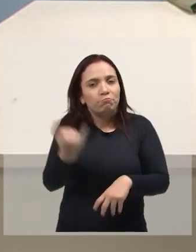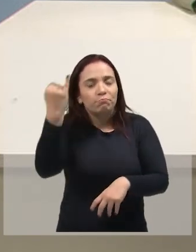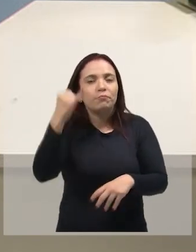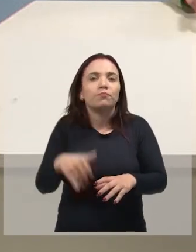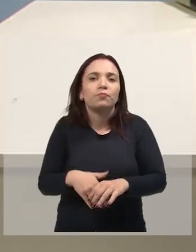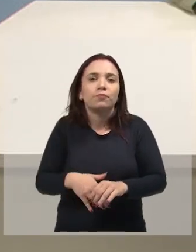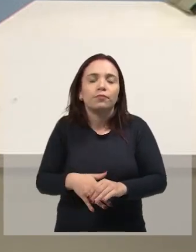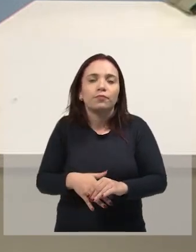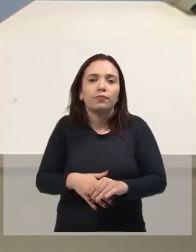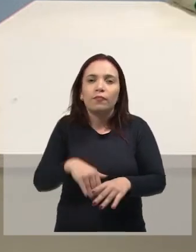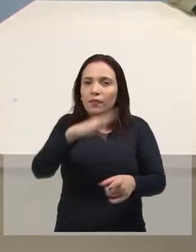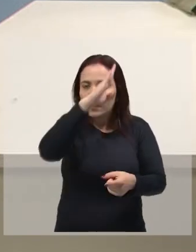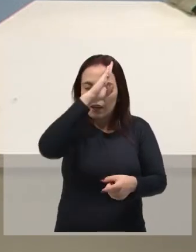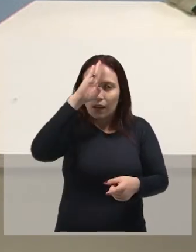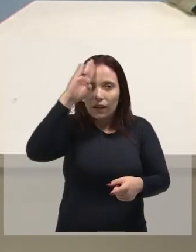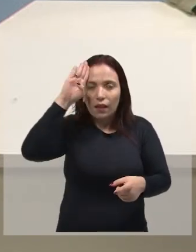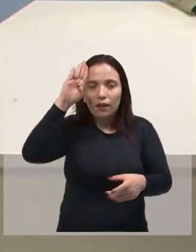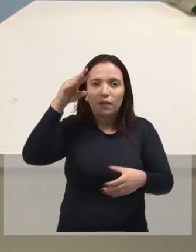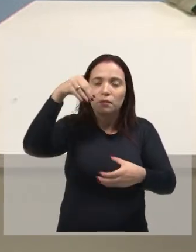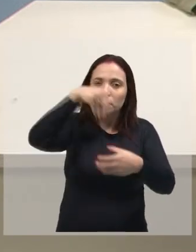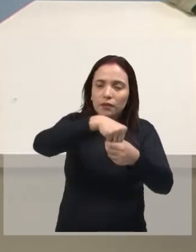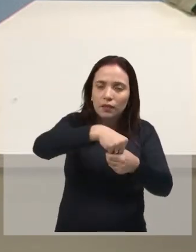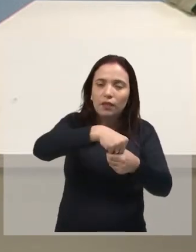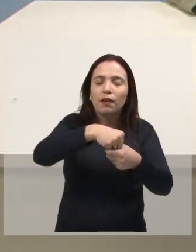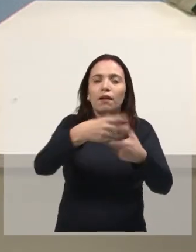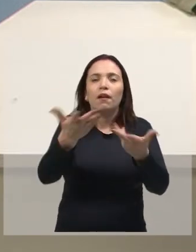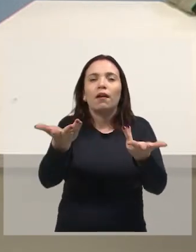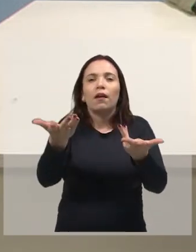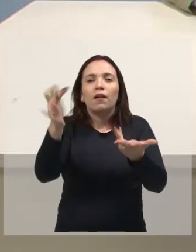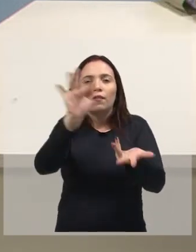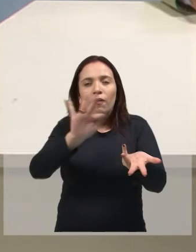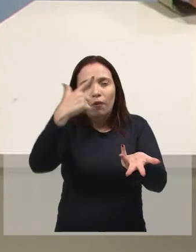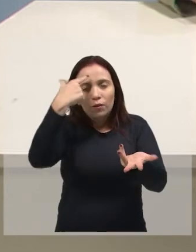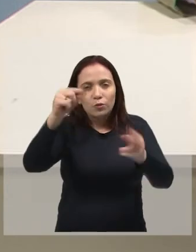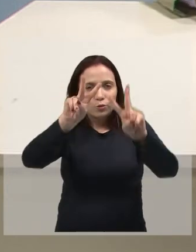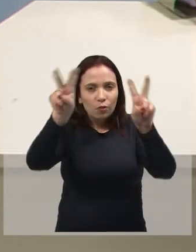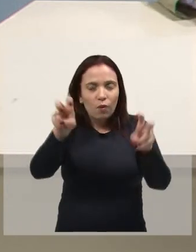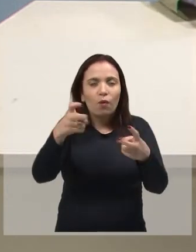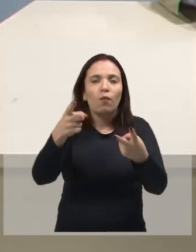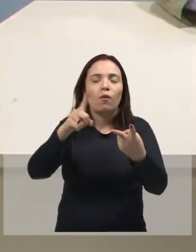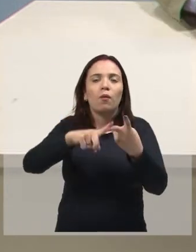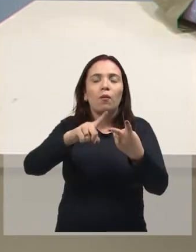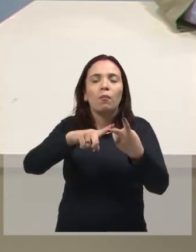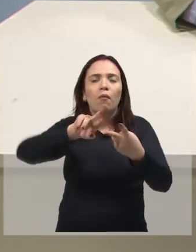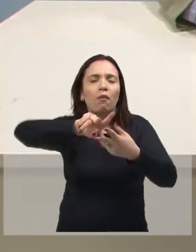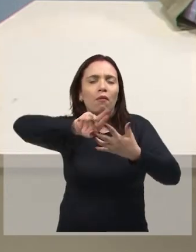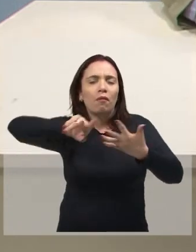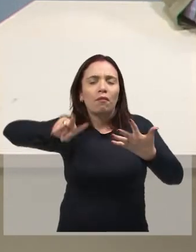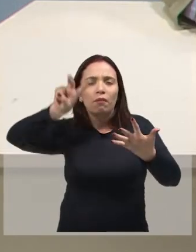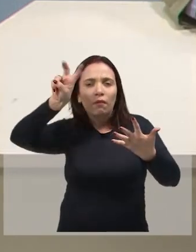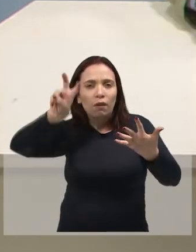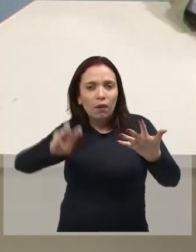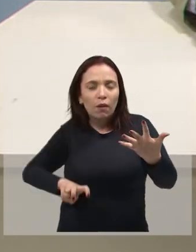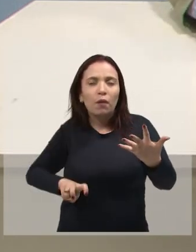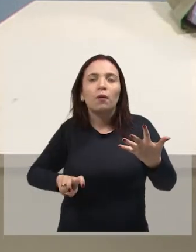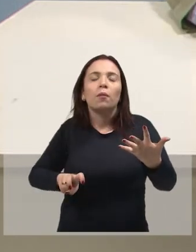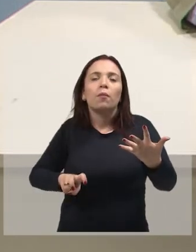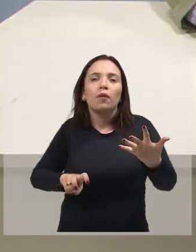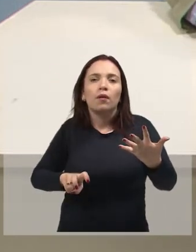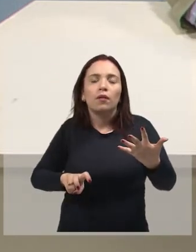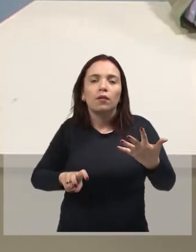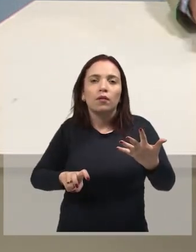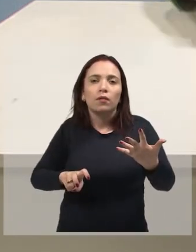importantes para a academia, temas importantes para uma referência de